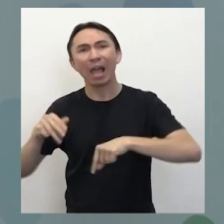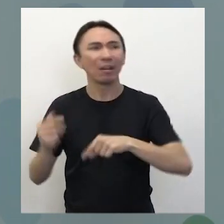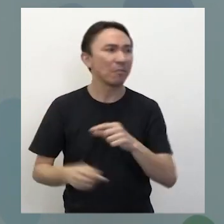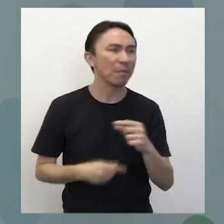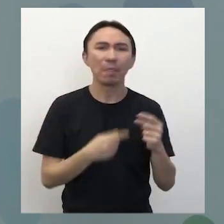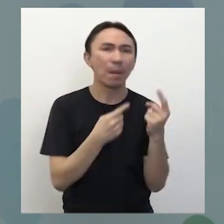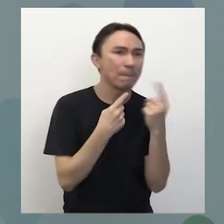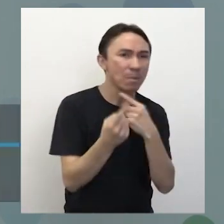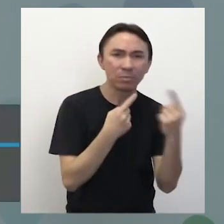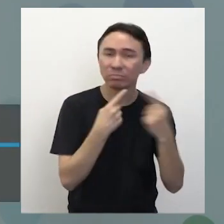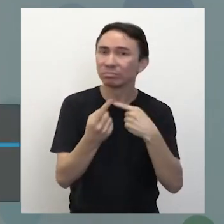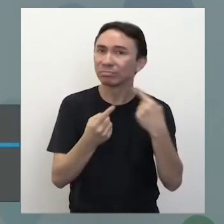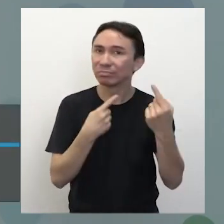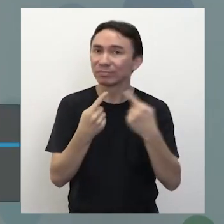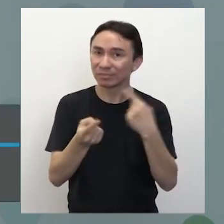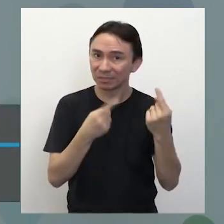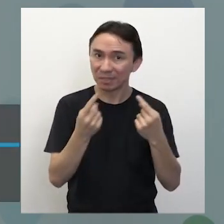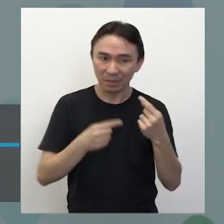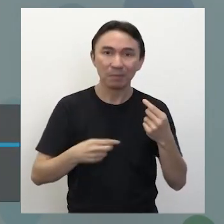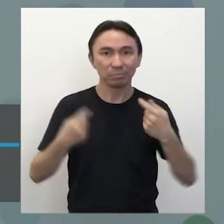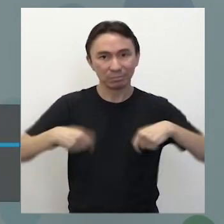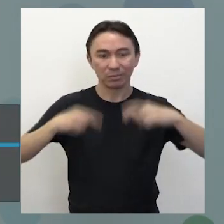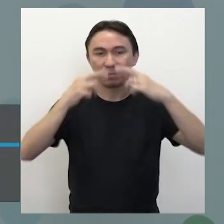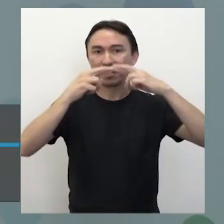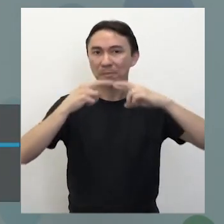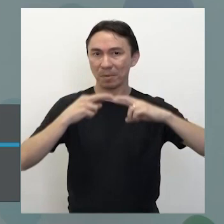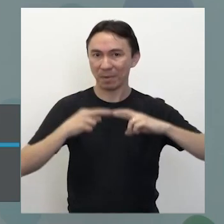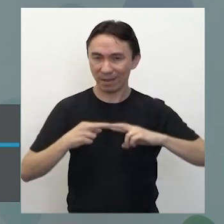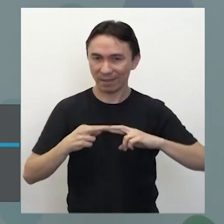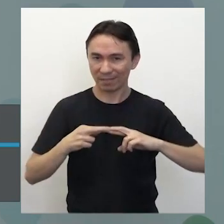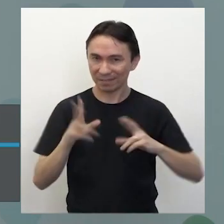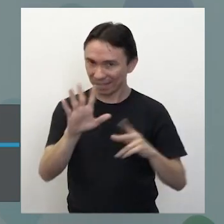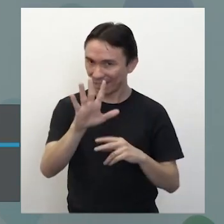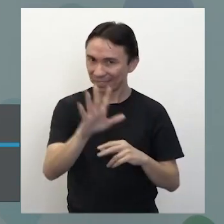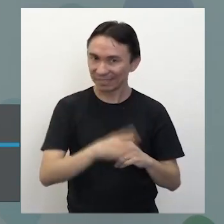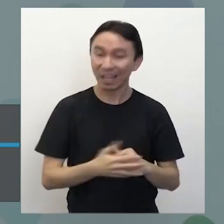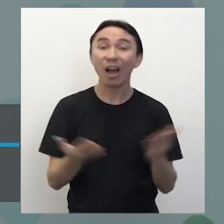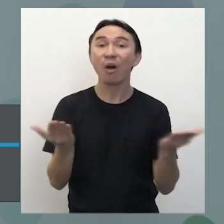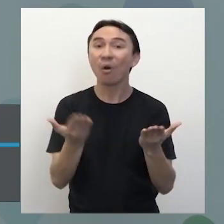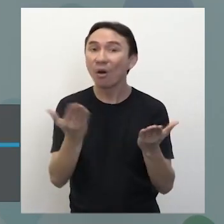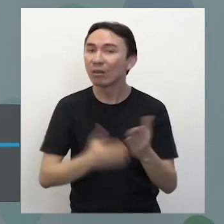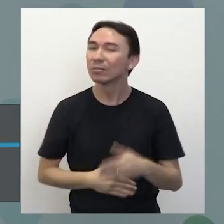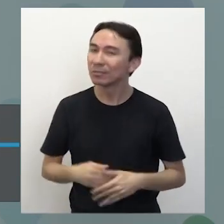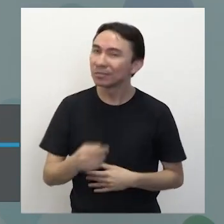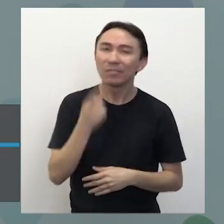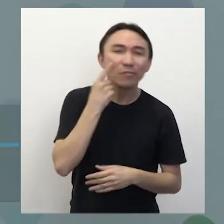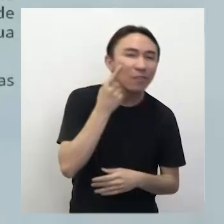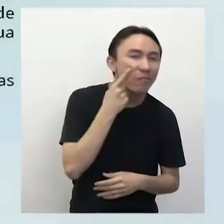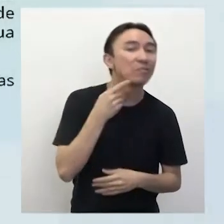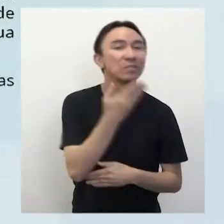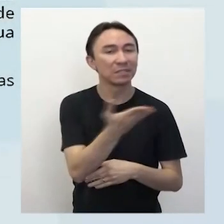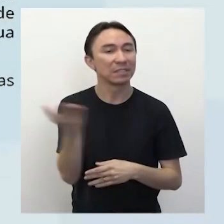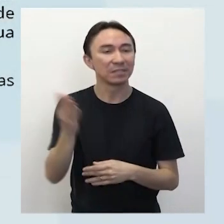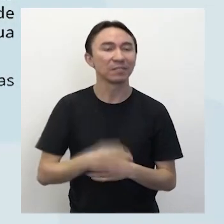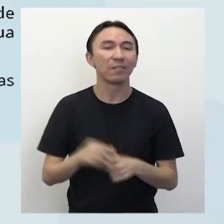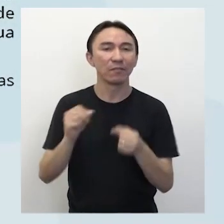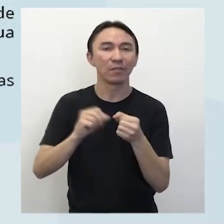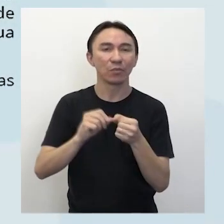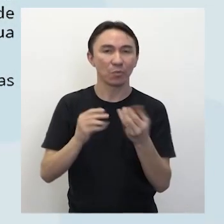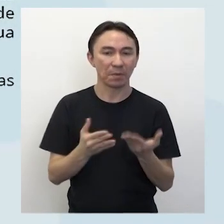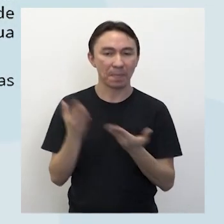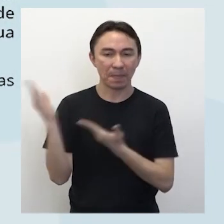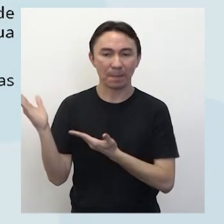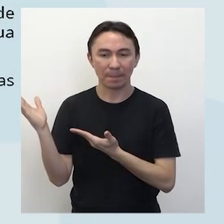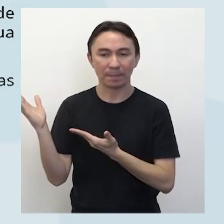rimado. Nossa, muito bom. E é um desafio. E eu vou desafiar vocês agora a fazer isto na tela, por favor.